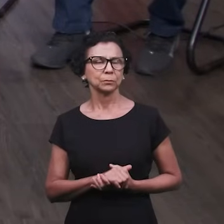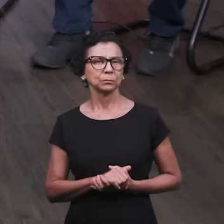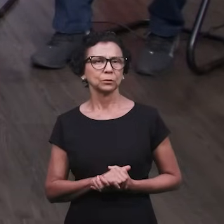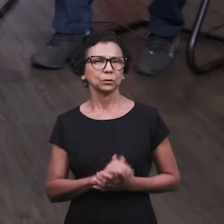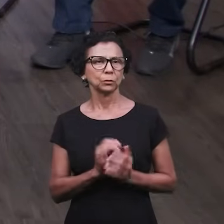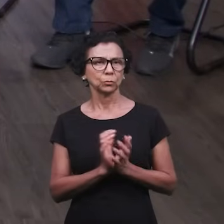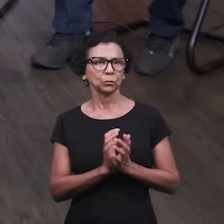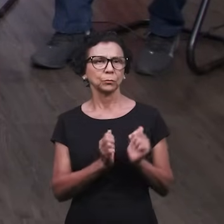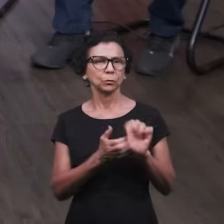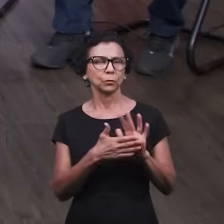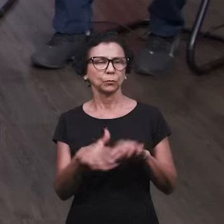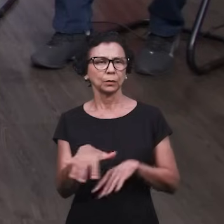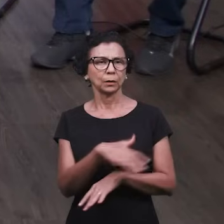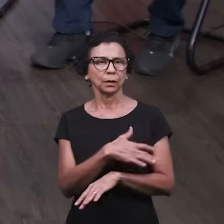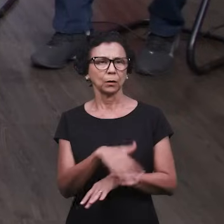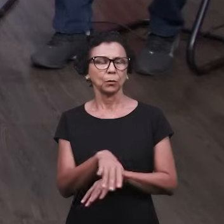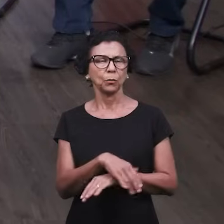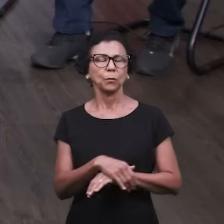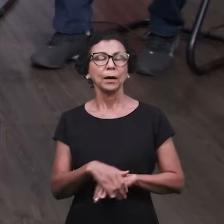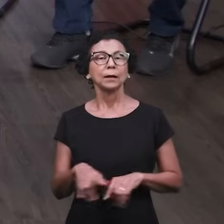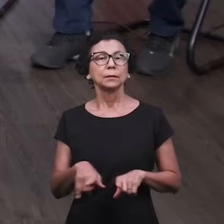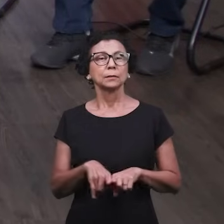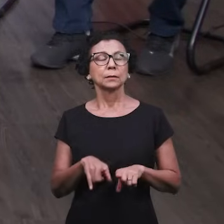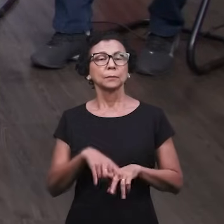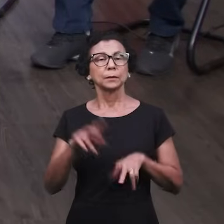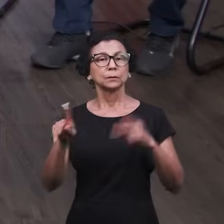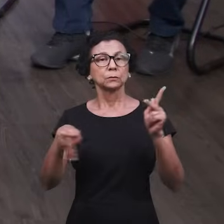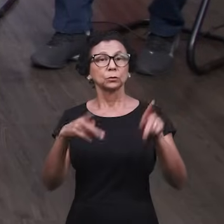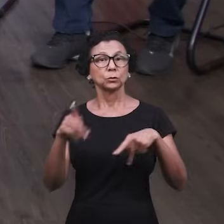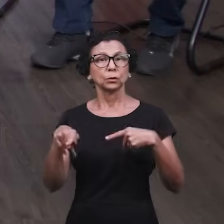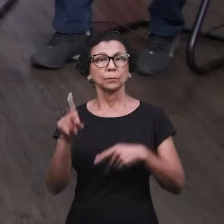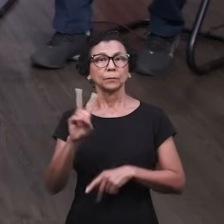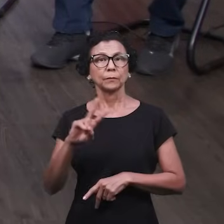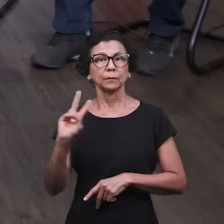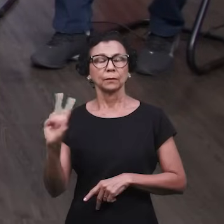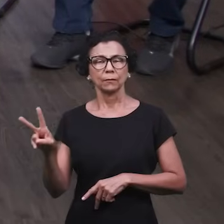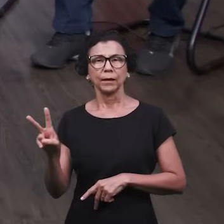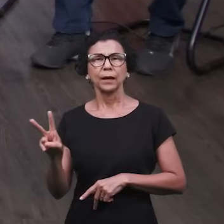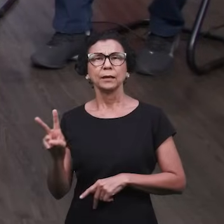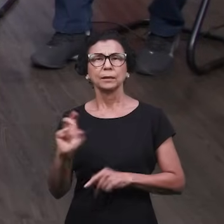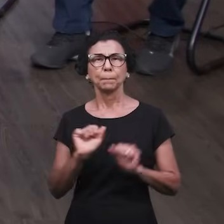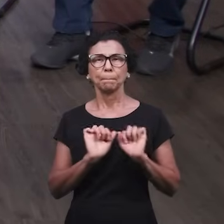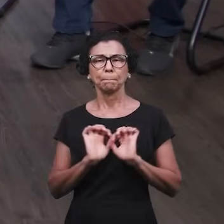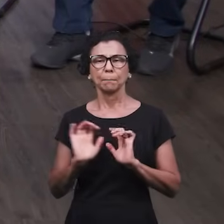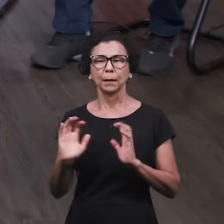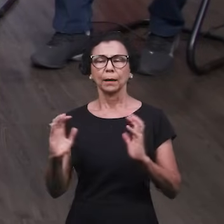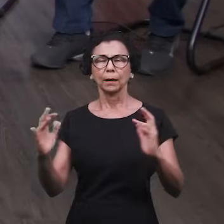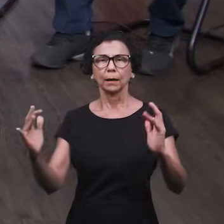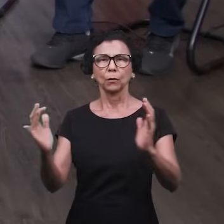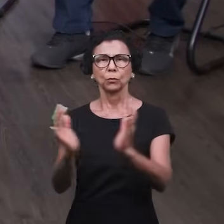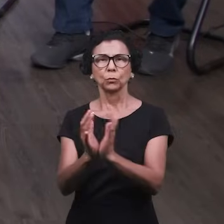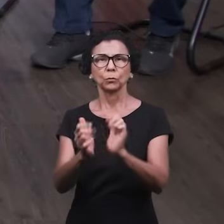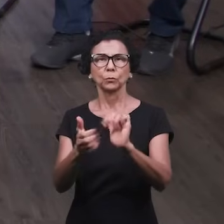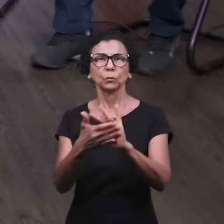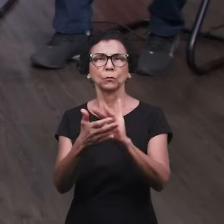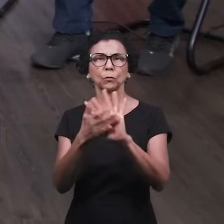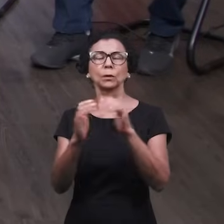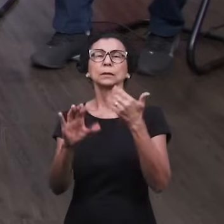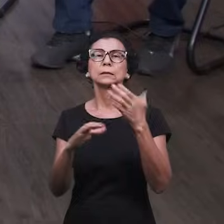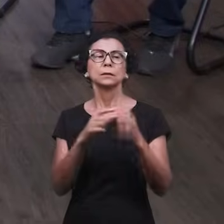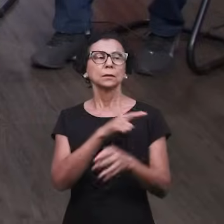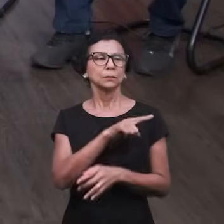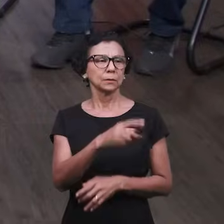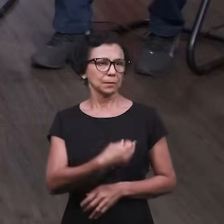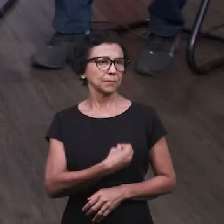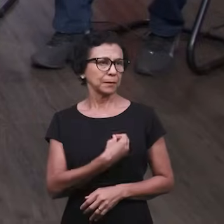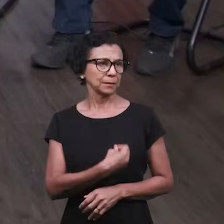Essa semana retrasada tivemos no shopping aqui em Vila Velha, com jovens, né? Vocês participam bastante aqui na área?